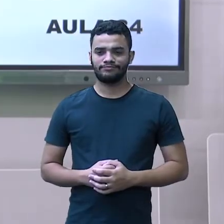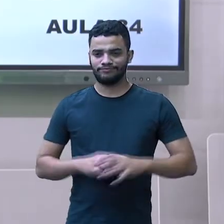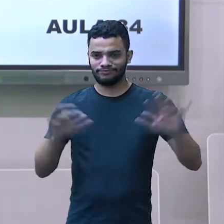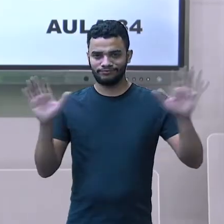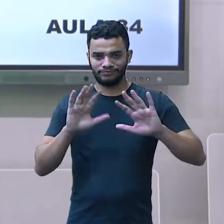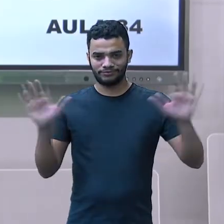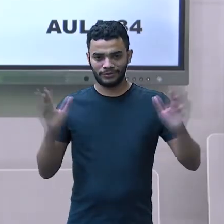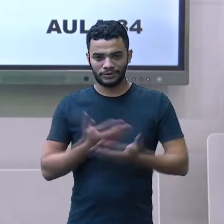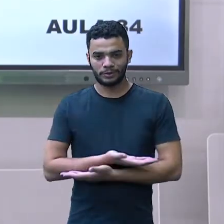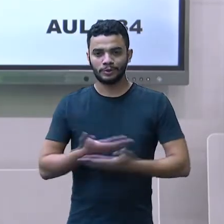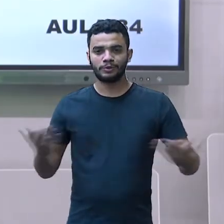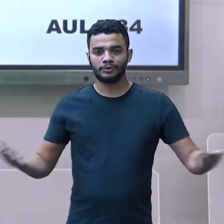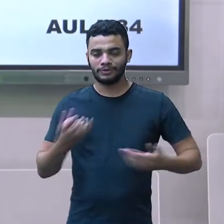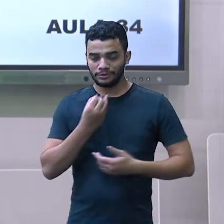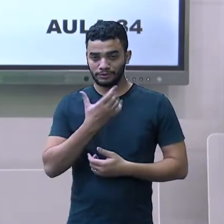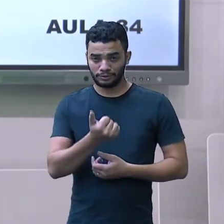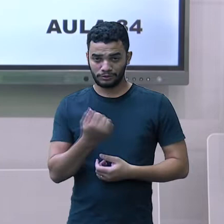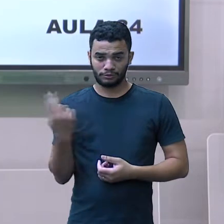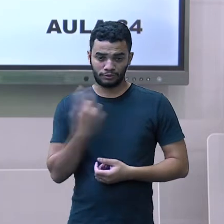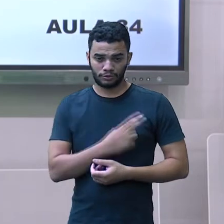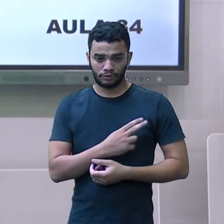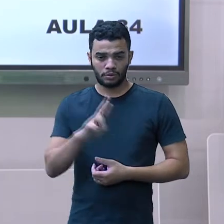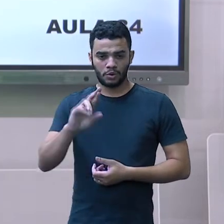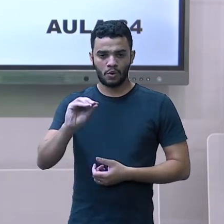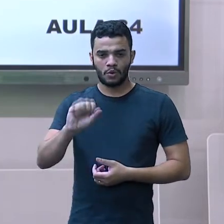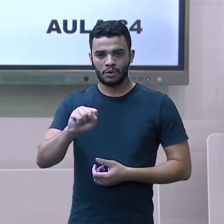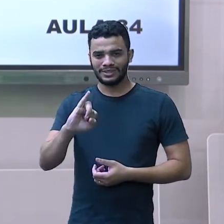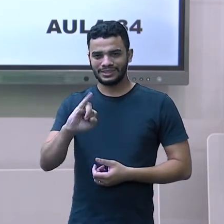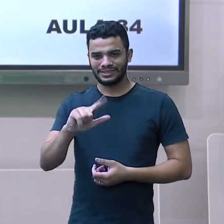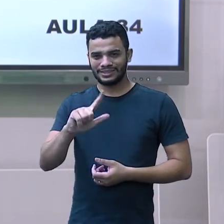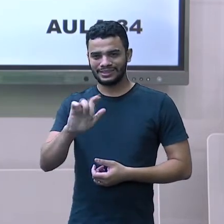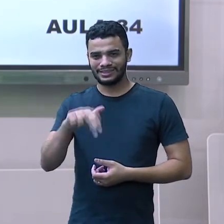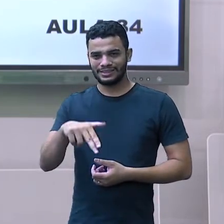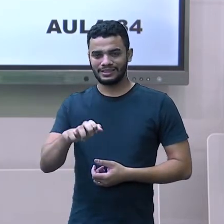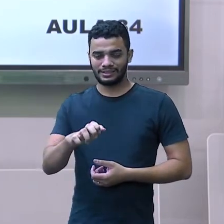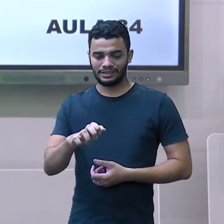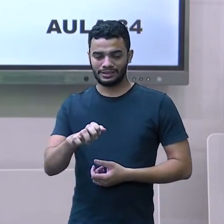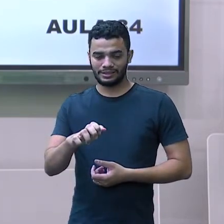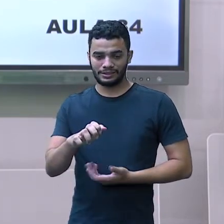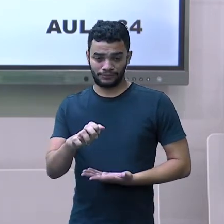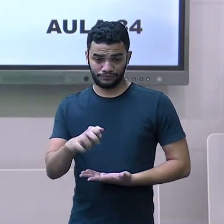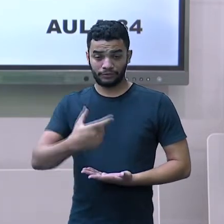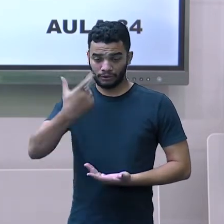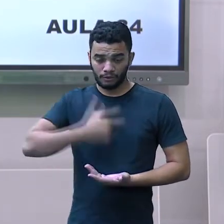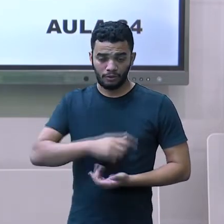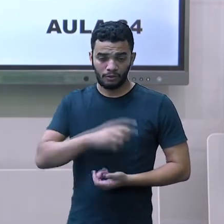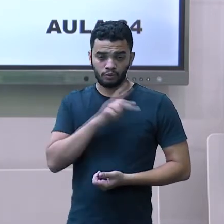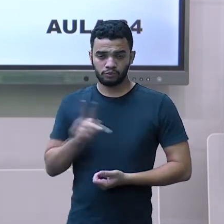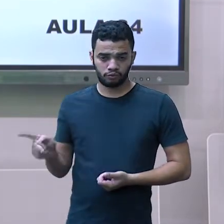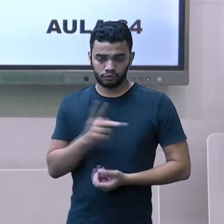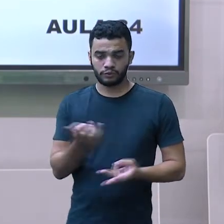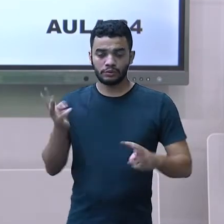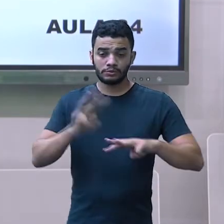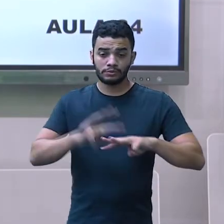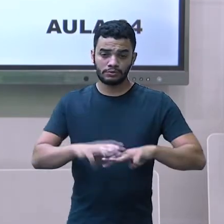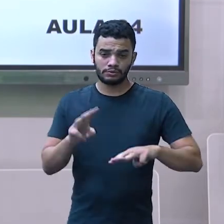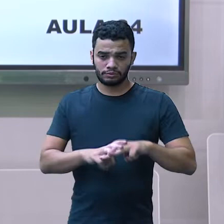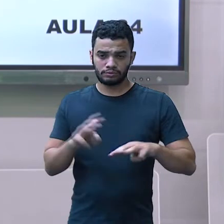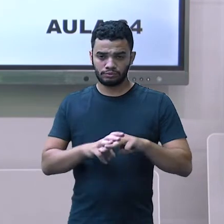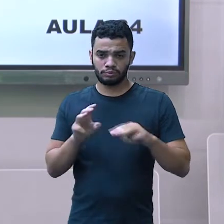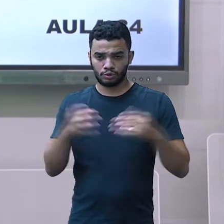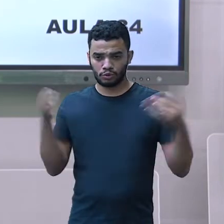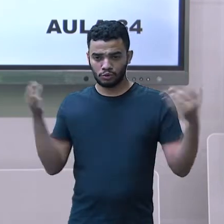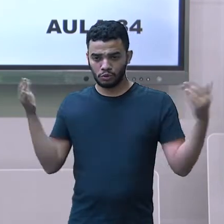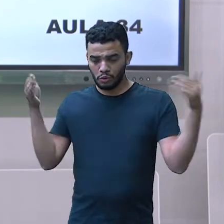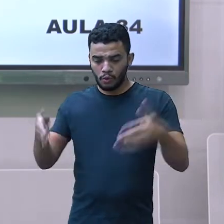Olá, tudo bem? Meu nome é Rosilene Tomás, sou professora de matemática e o nosso assunto hoje é estatística.